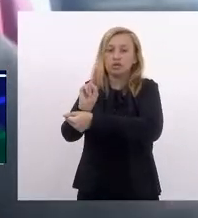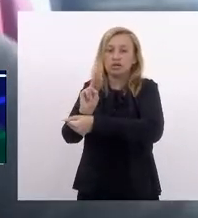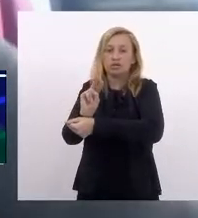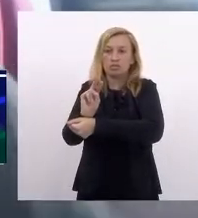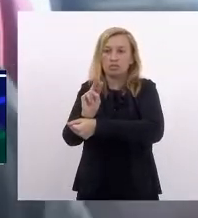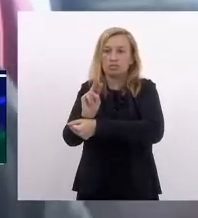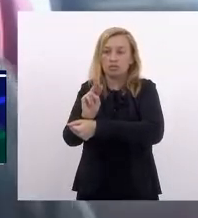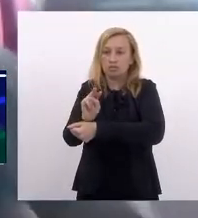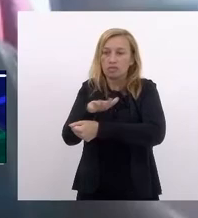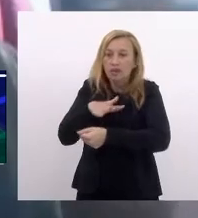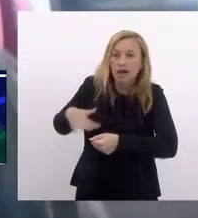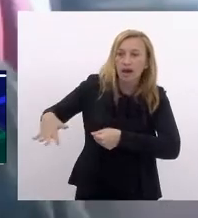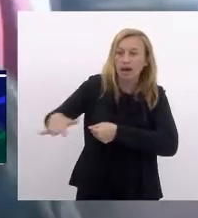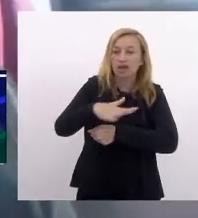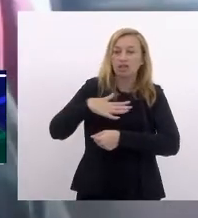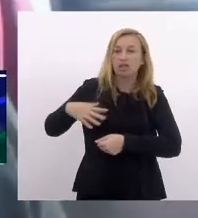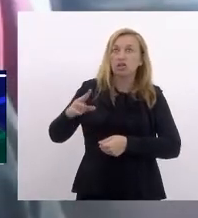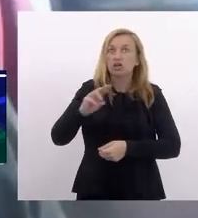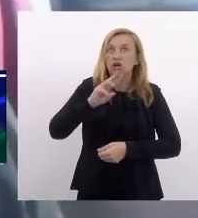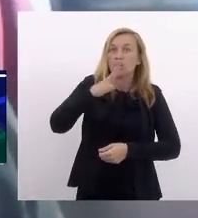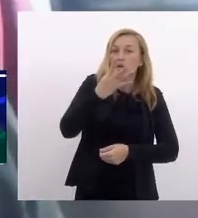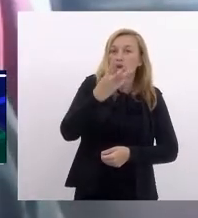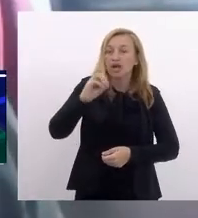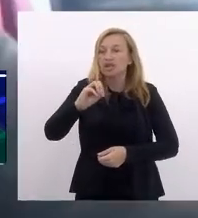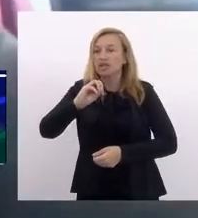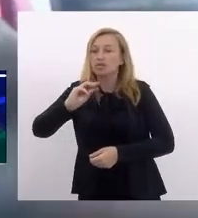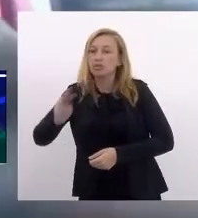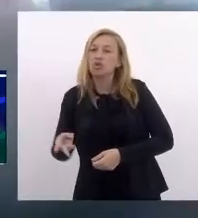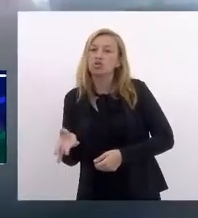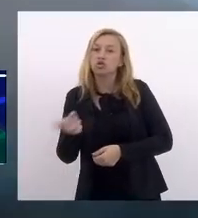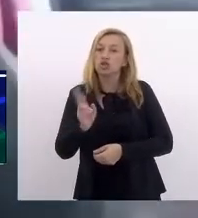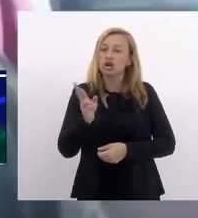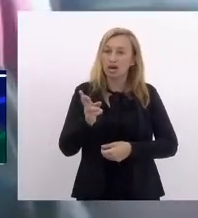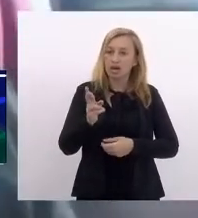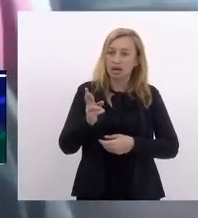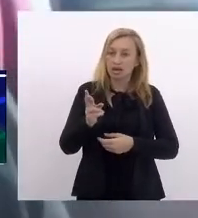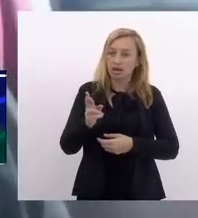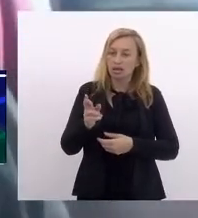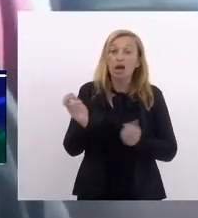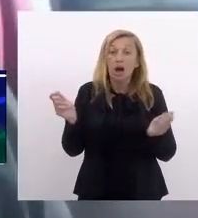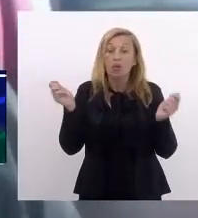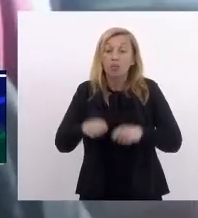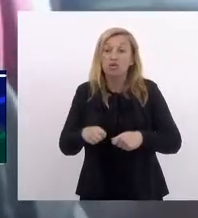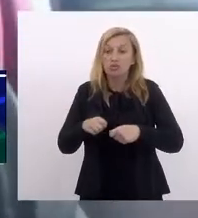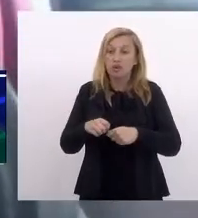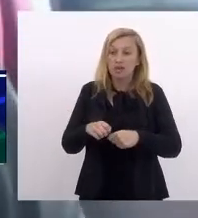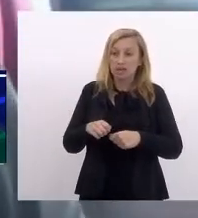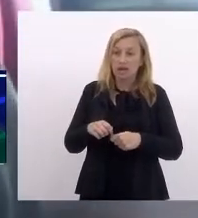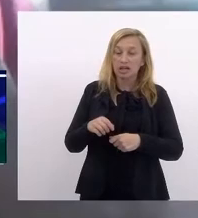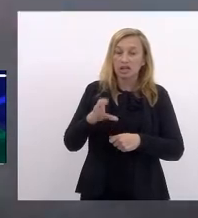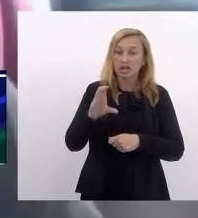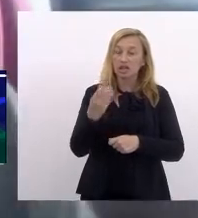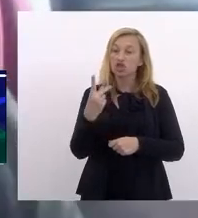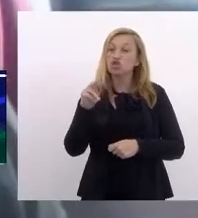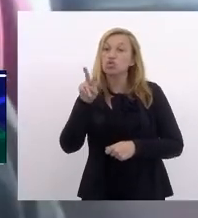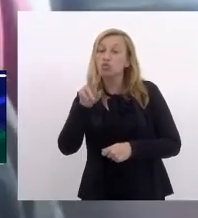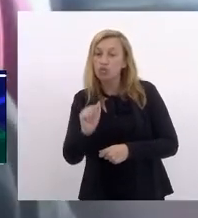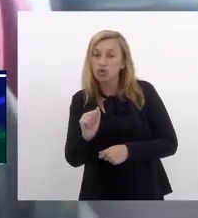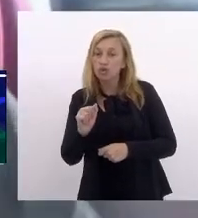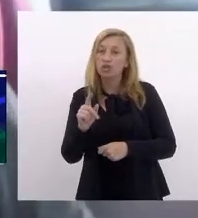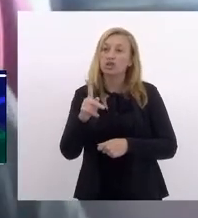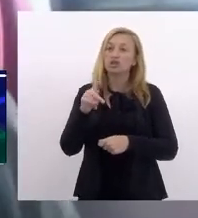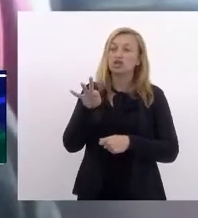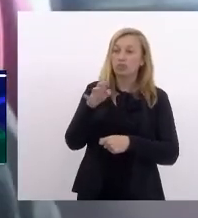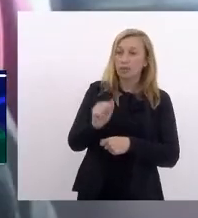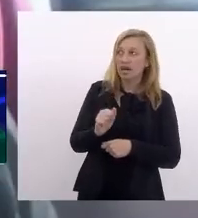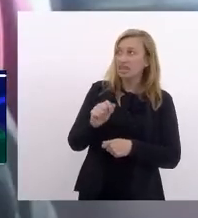e para, que custou 40 milhões de reais, para eliminar a possibilidade da chuva de prata, e realmente, depois disso,